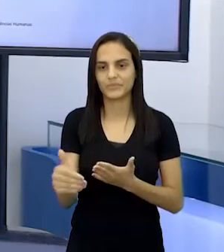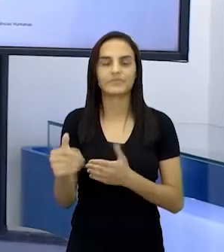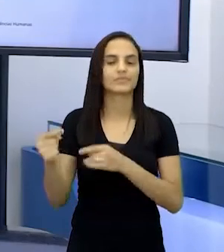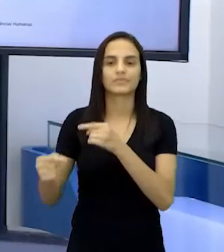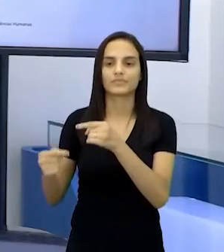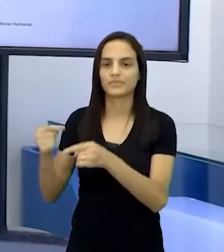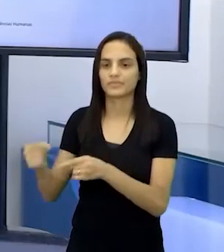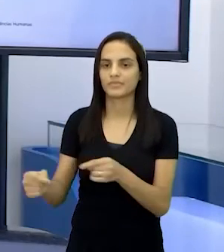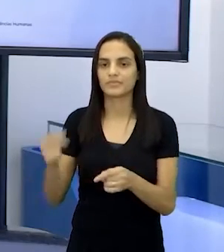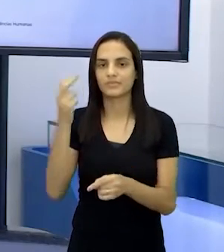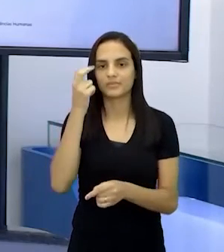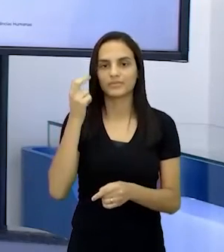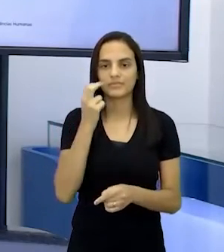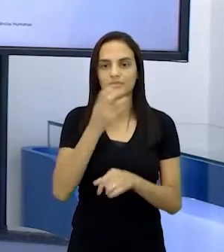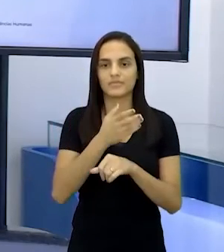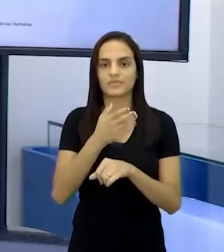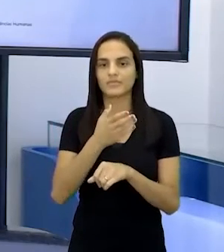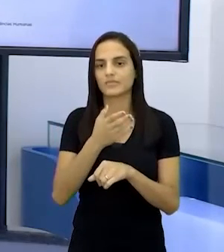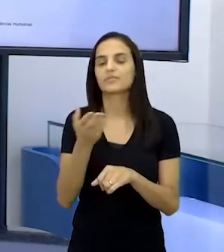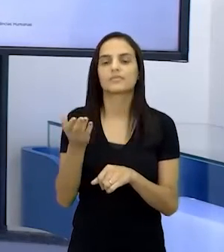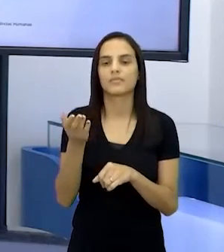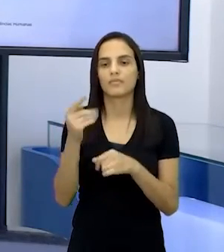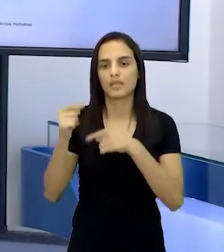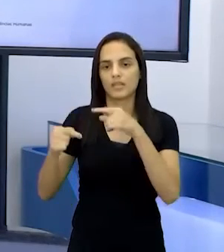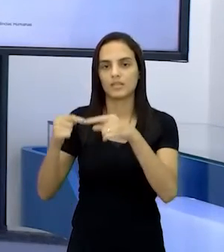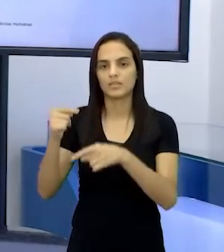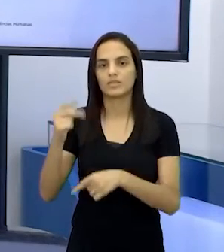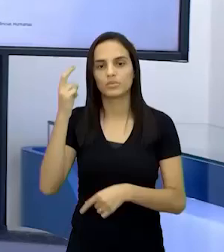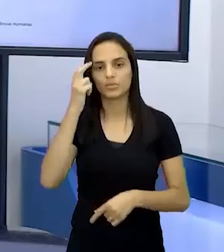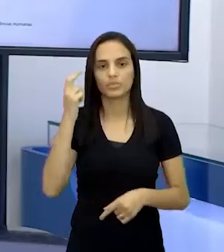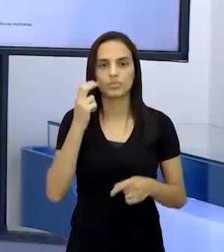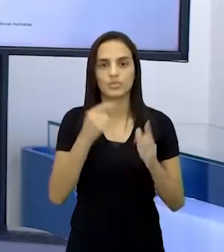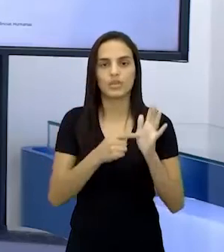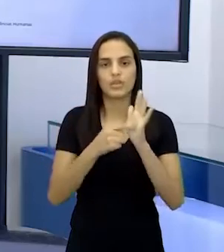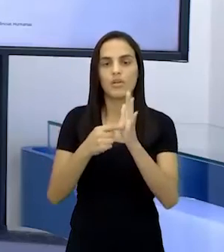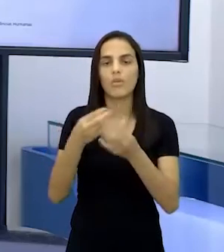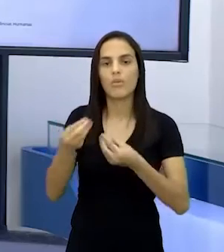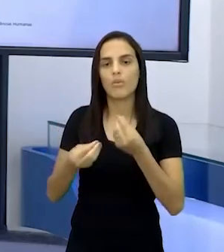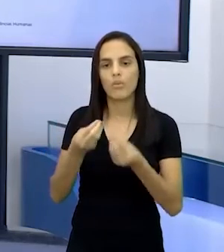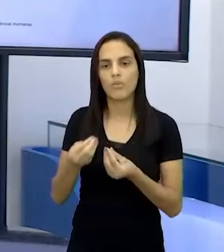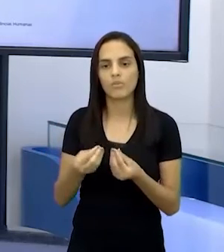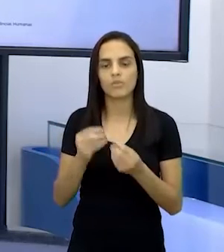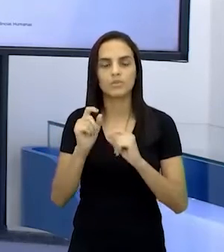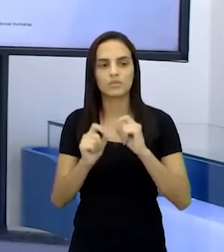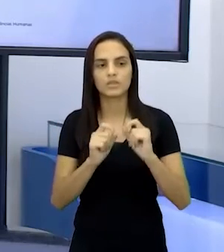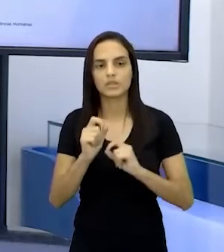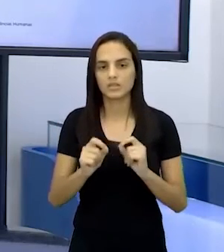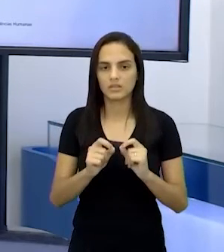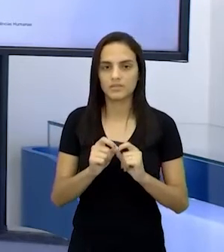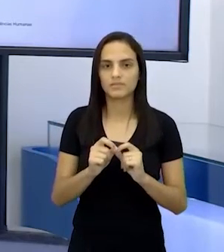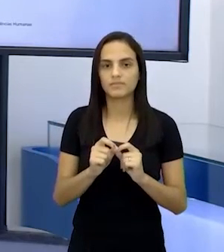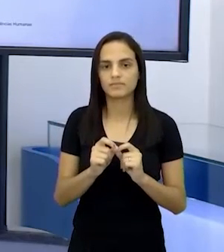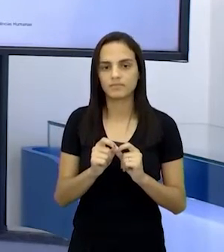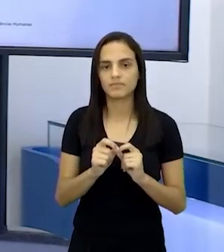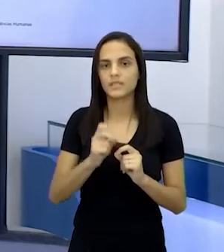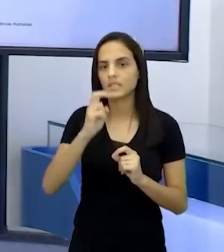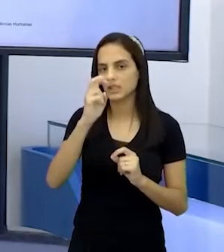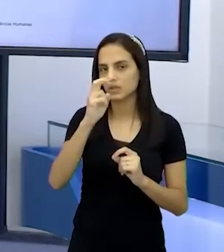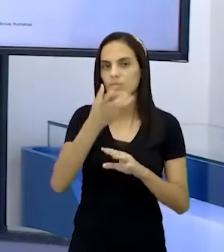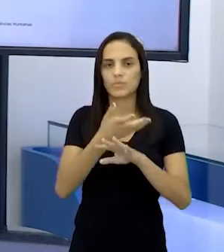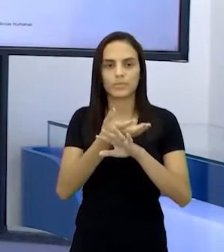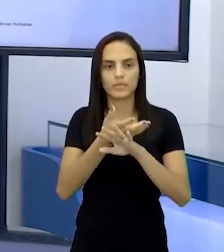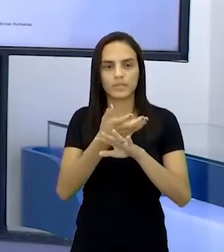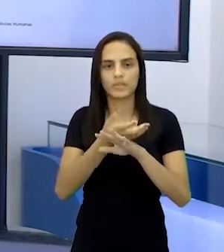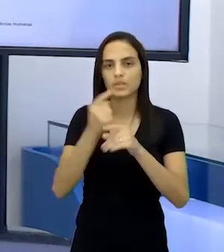e heranças culturais, eu quero trazer para vocês de que maneira esses 5 componentes